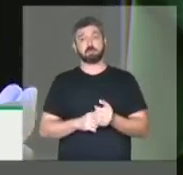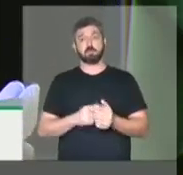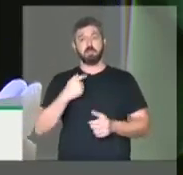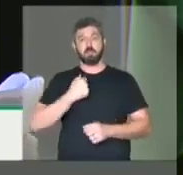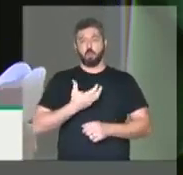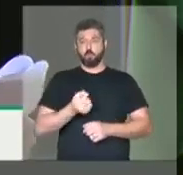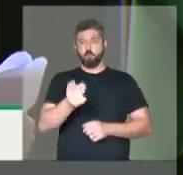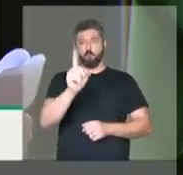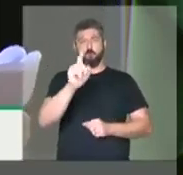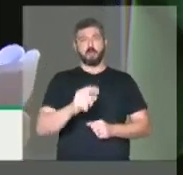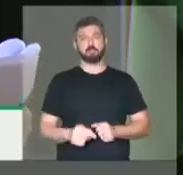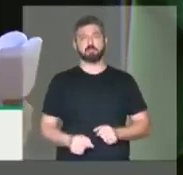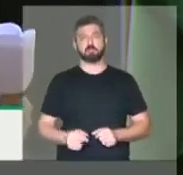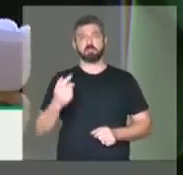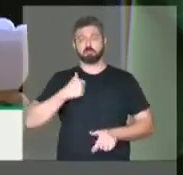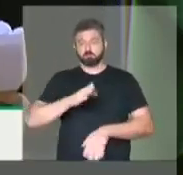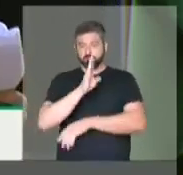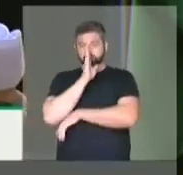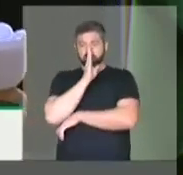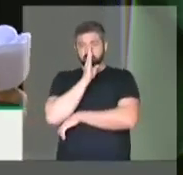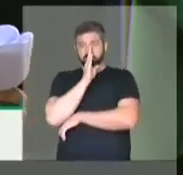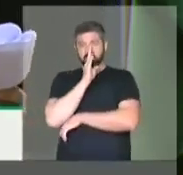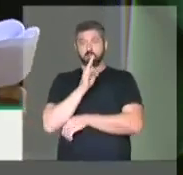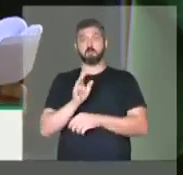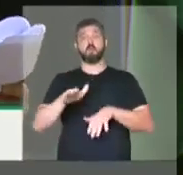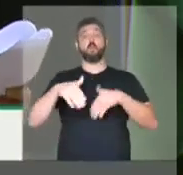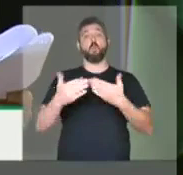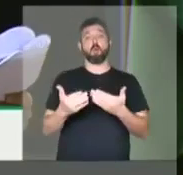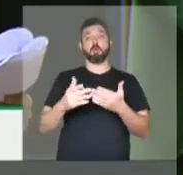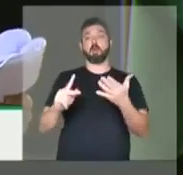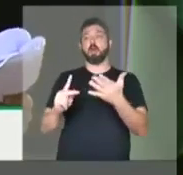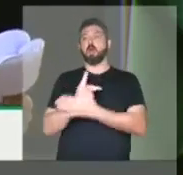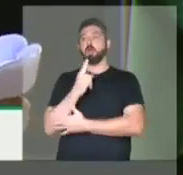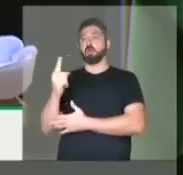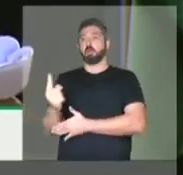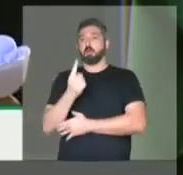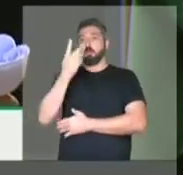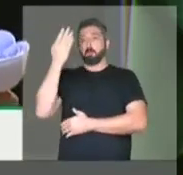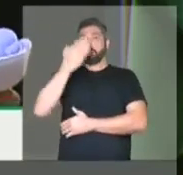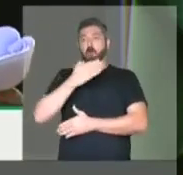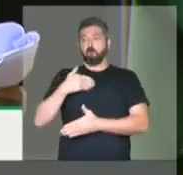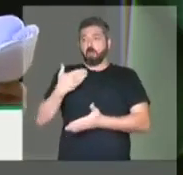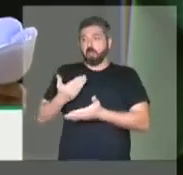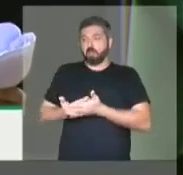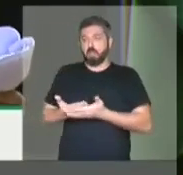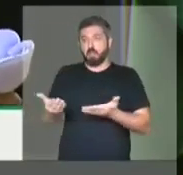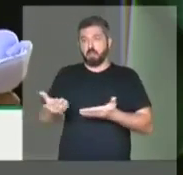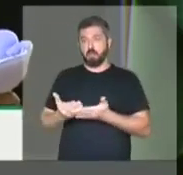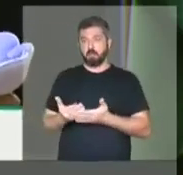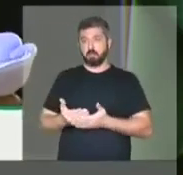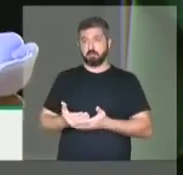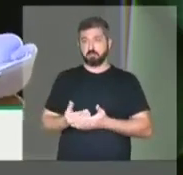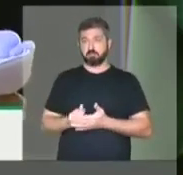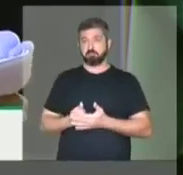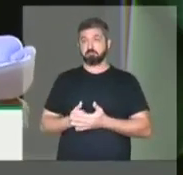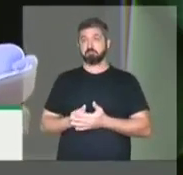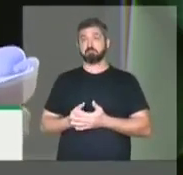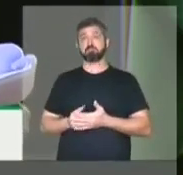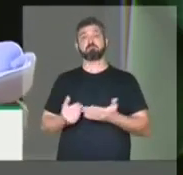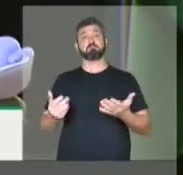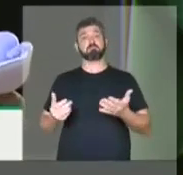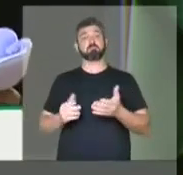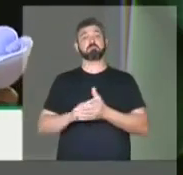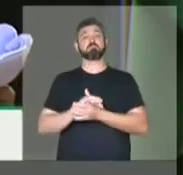me acovardei, não me quedei silente diante do surgimento de provas até agora não devidamente contestadas,